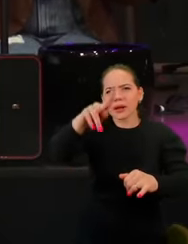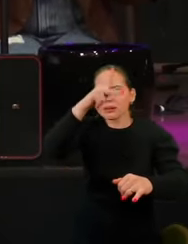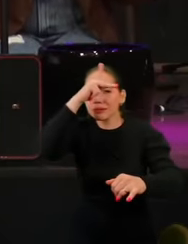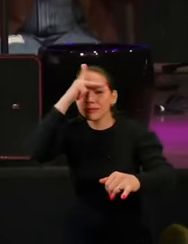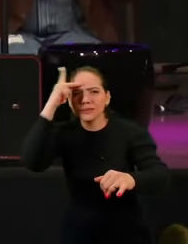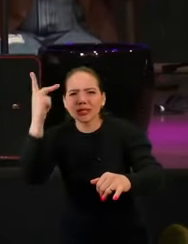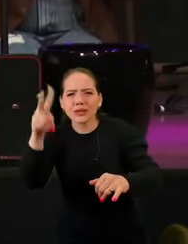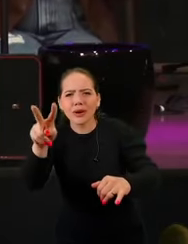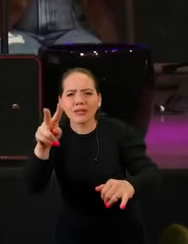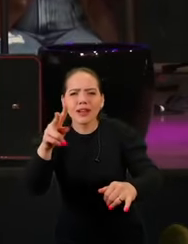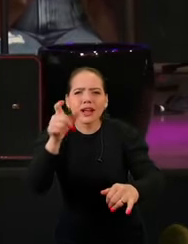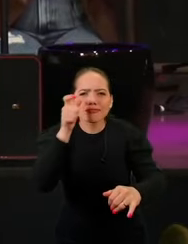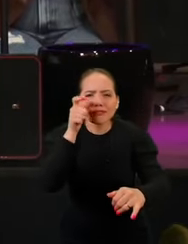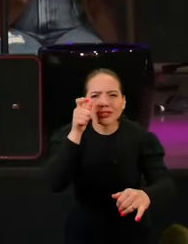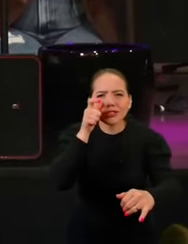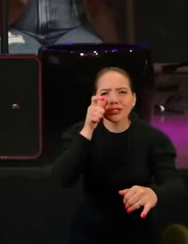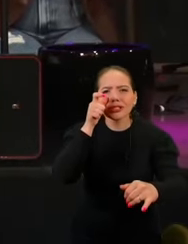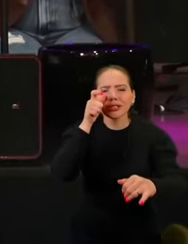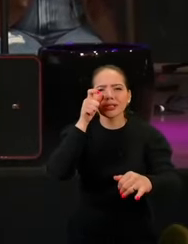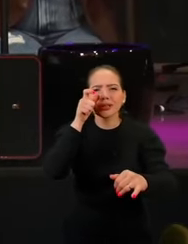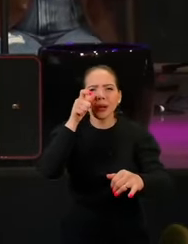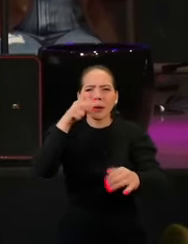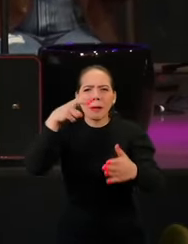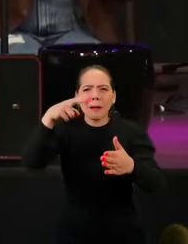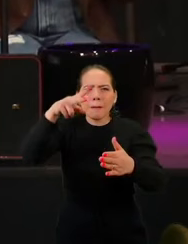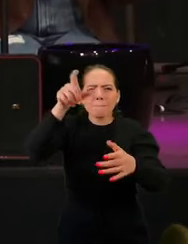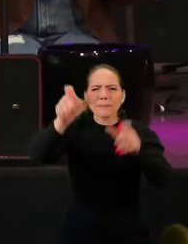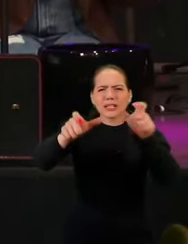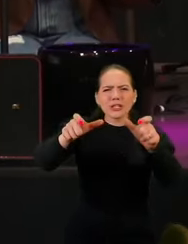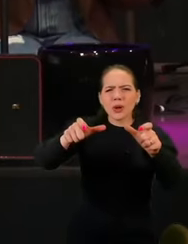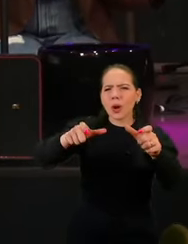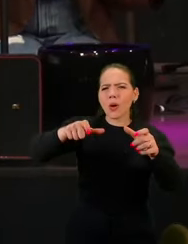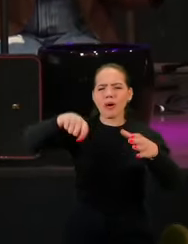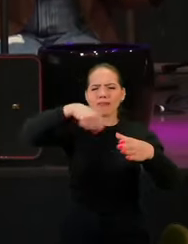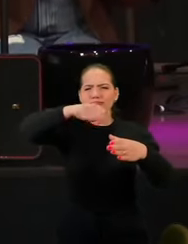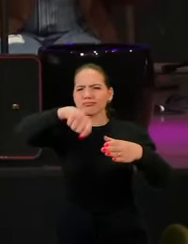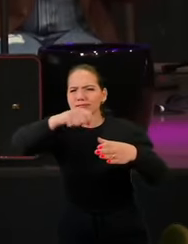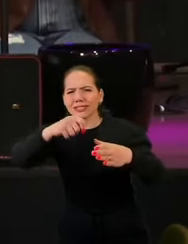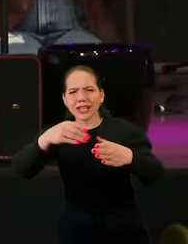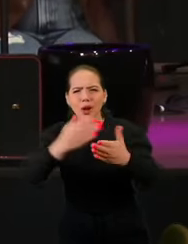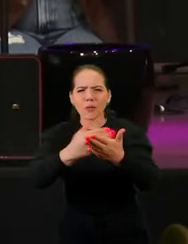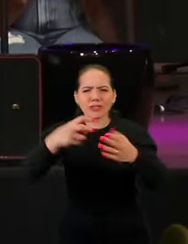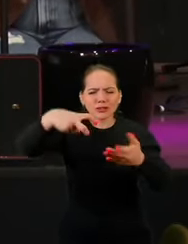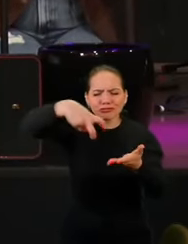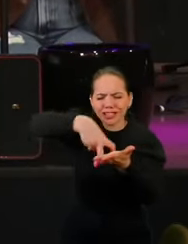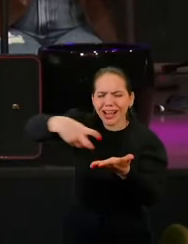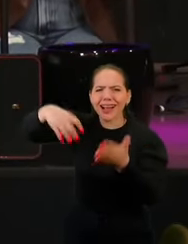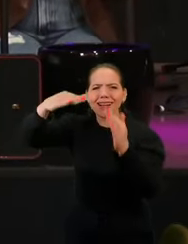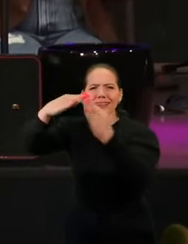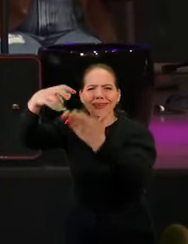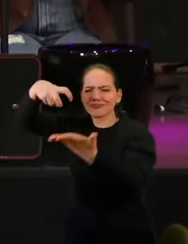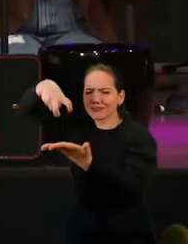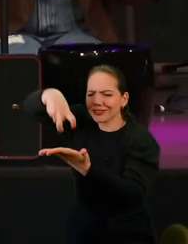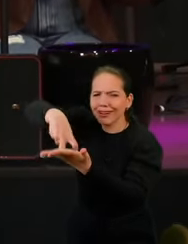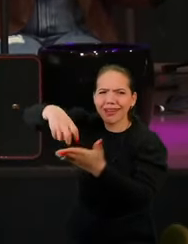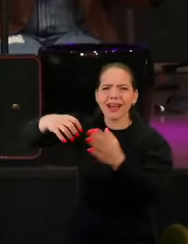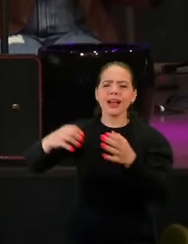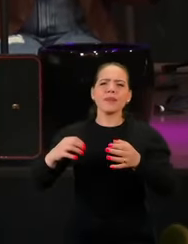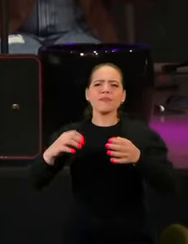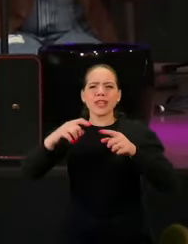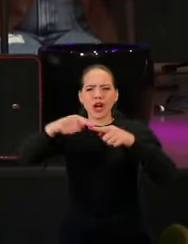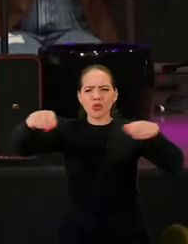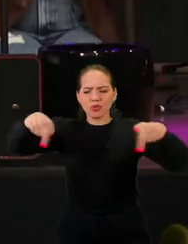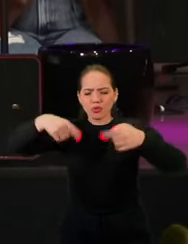Rei da Glória, para que entre o Rei da Glória, para que entre o Rei da Glória.